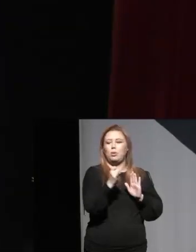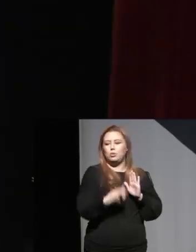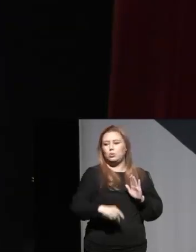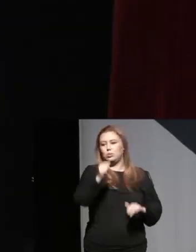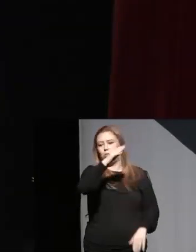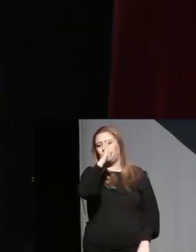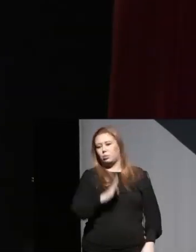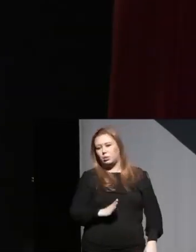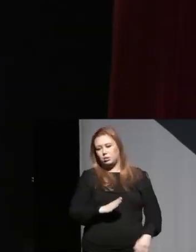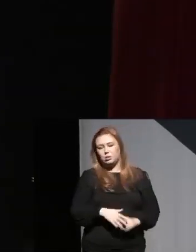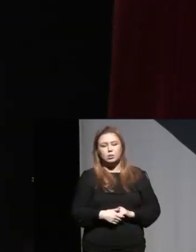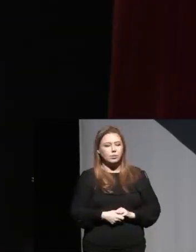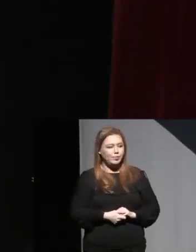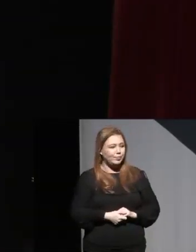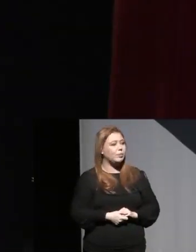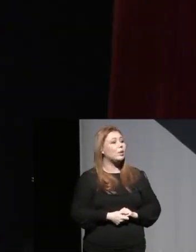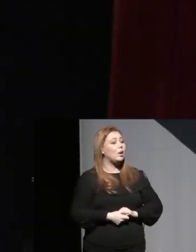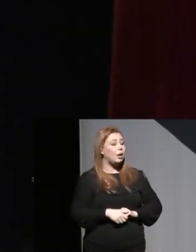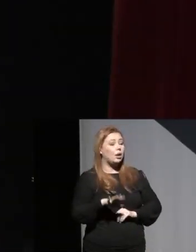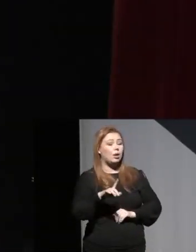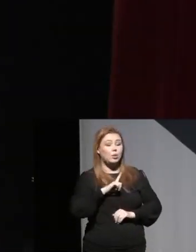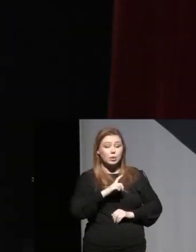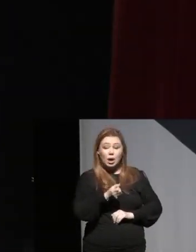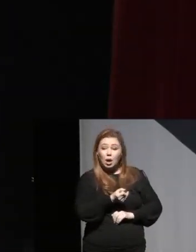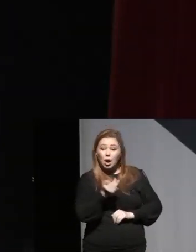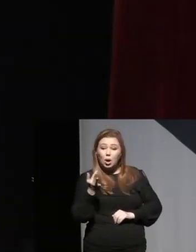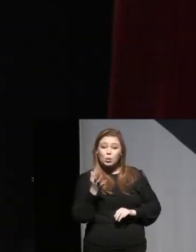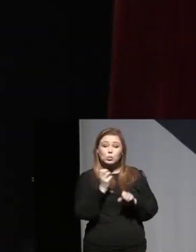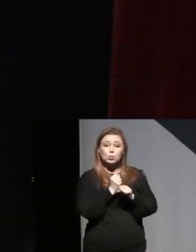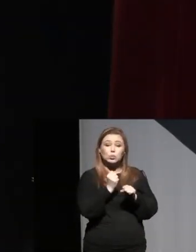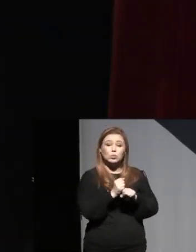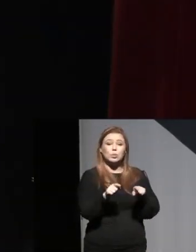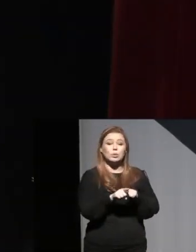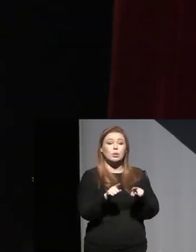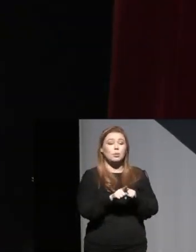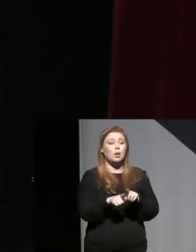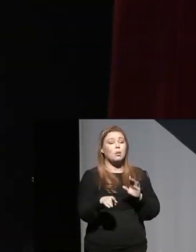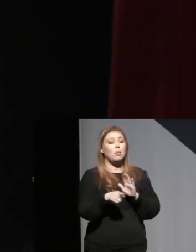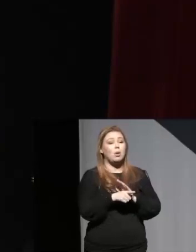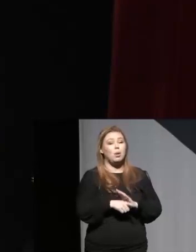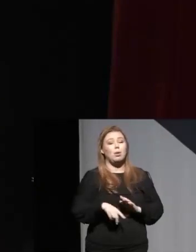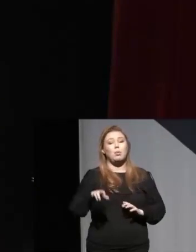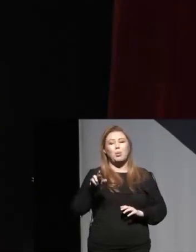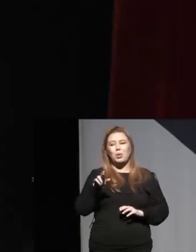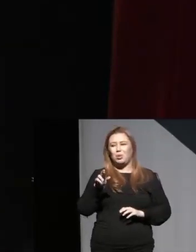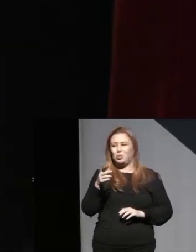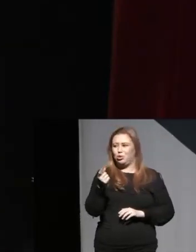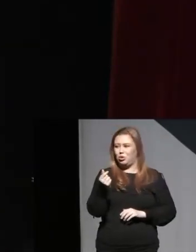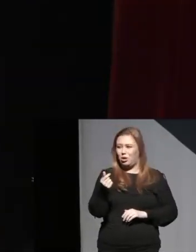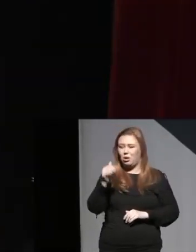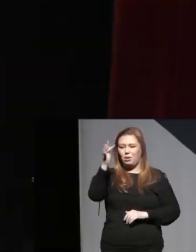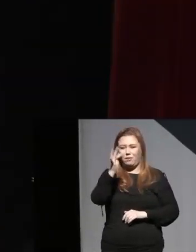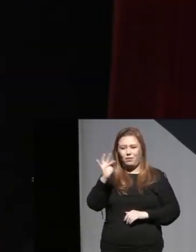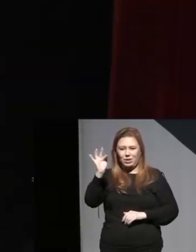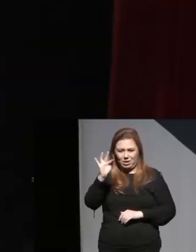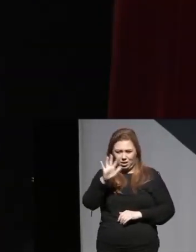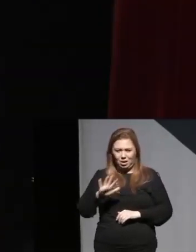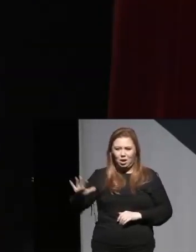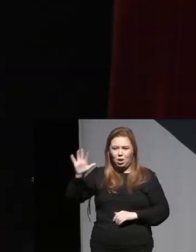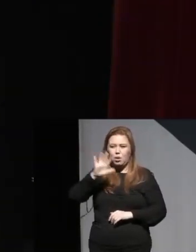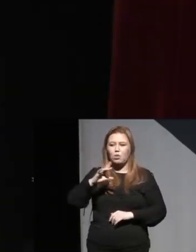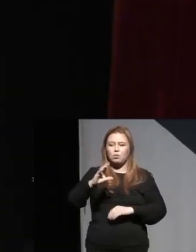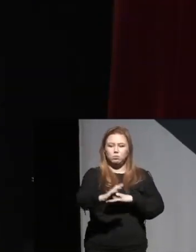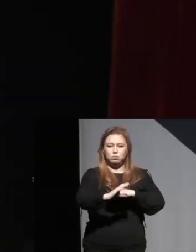brasileira. Eu trouxe alguns números também da Receita Federal em relação à arrecadação de tributos